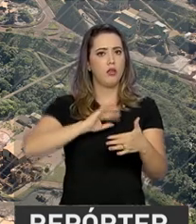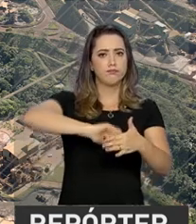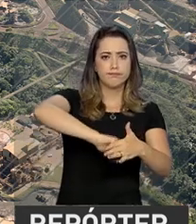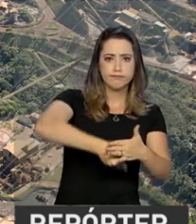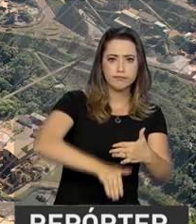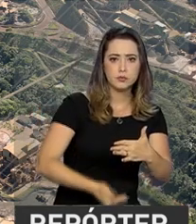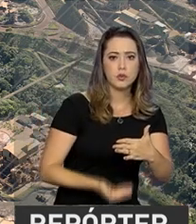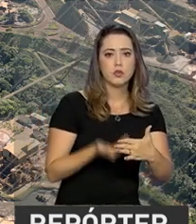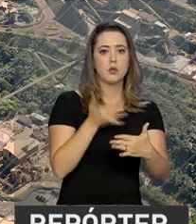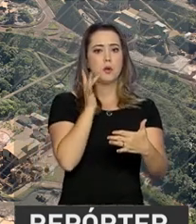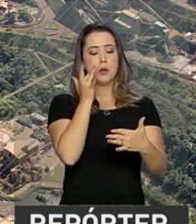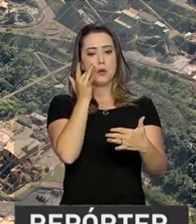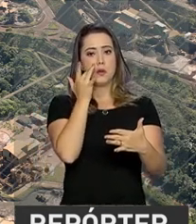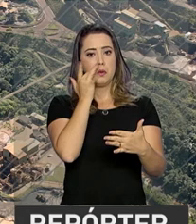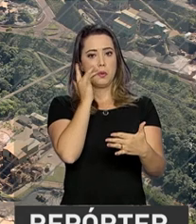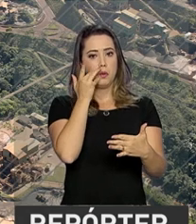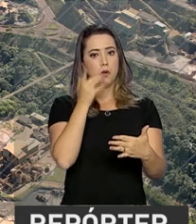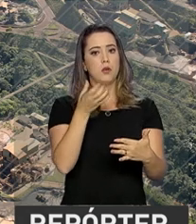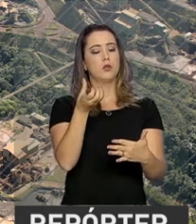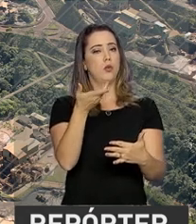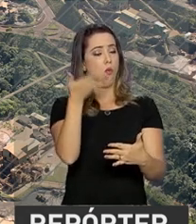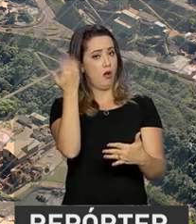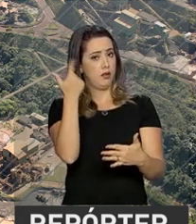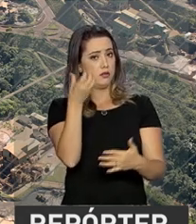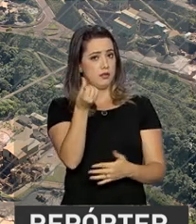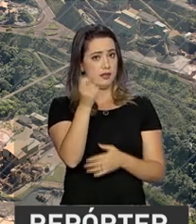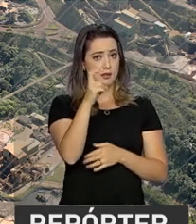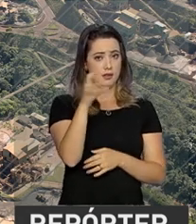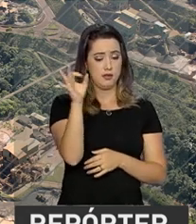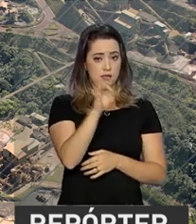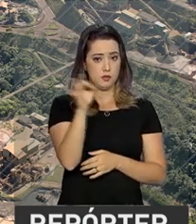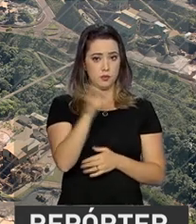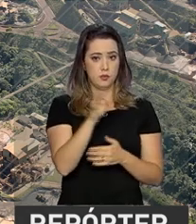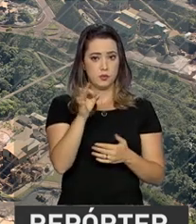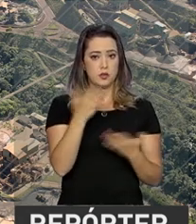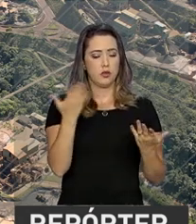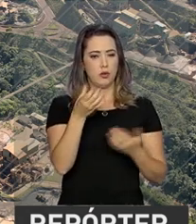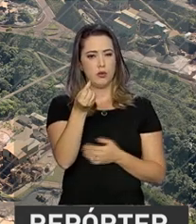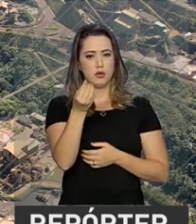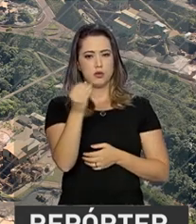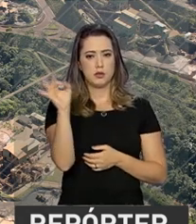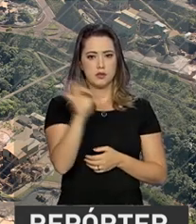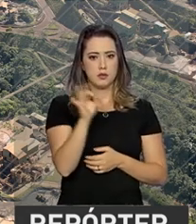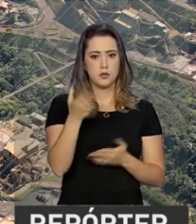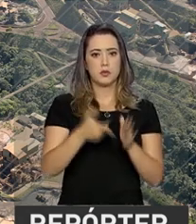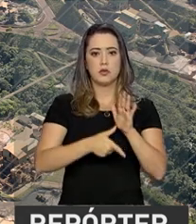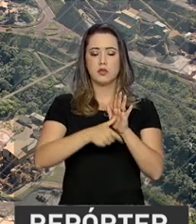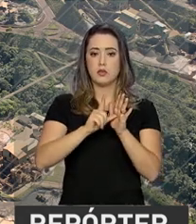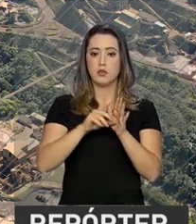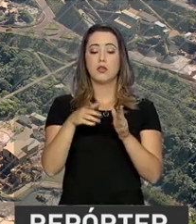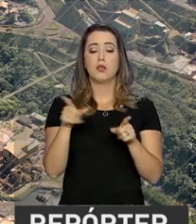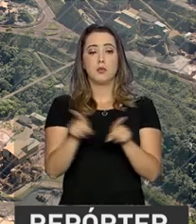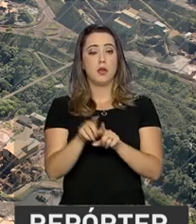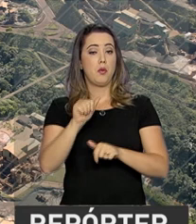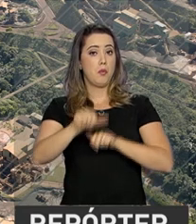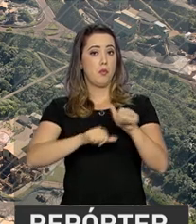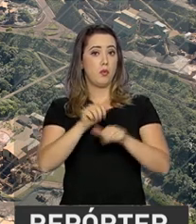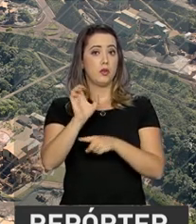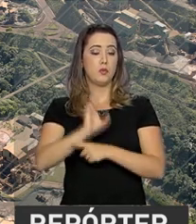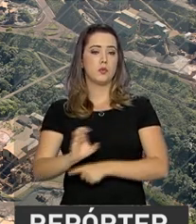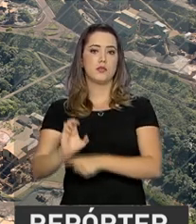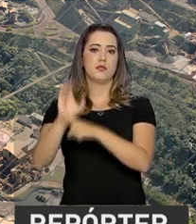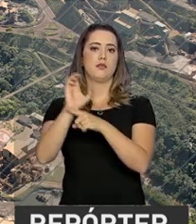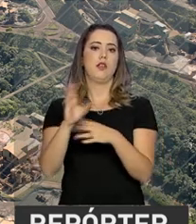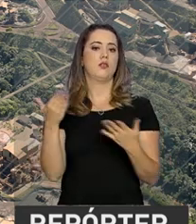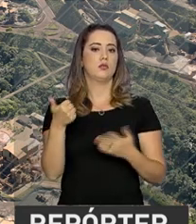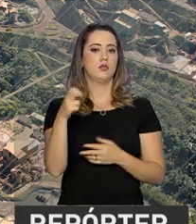passaram a ter 60% para os estados a alteração é de 23 para 15 por cento para a união